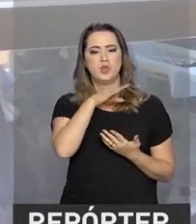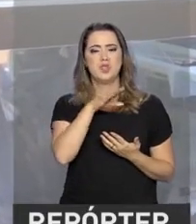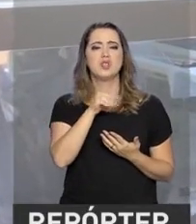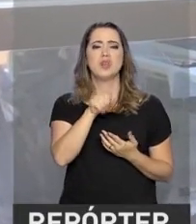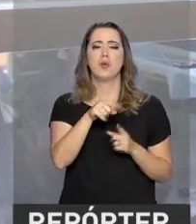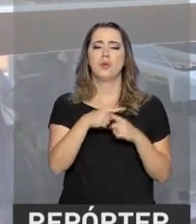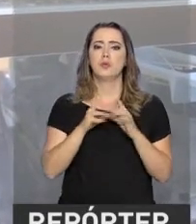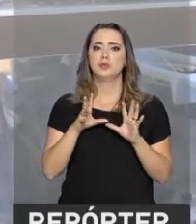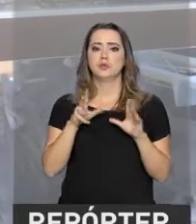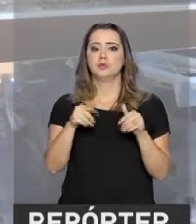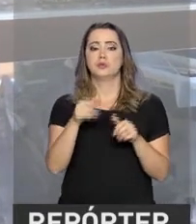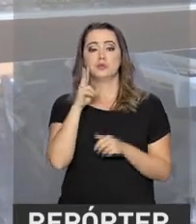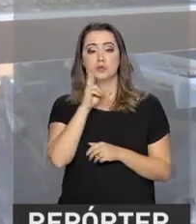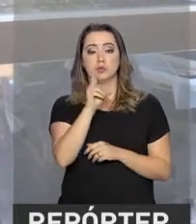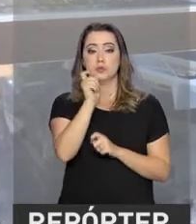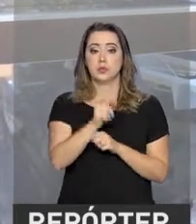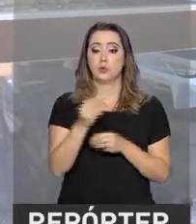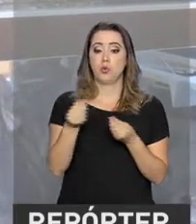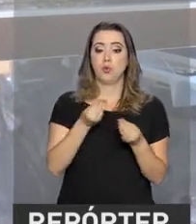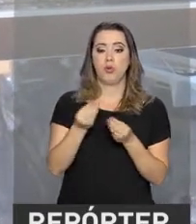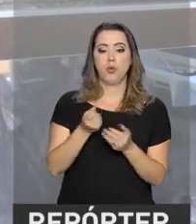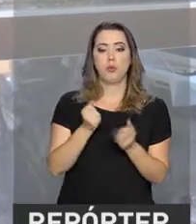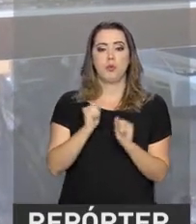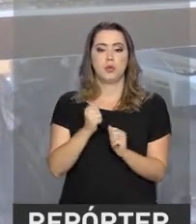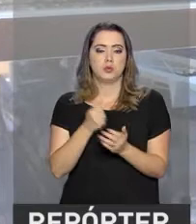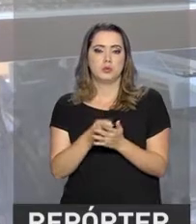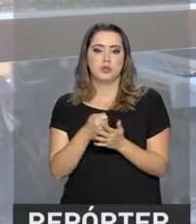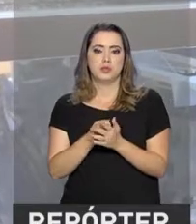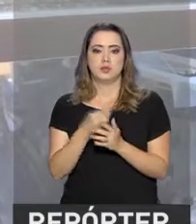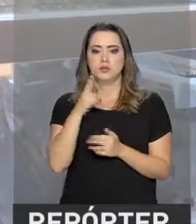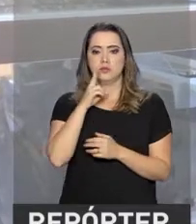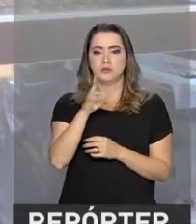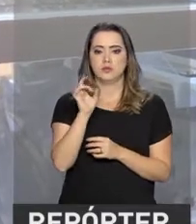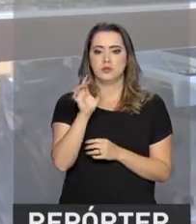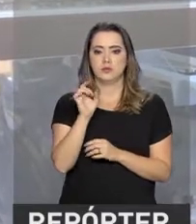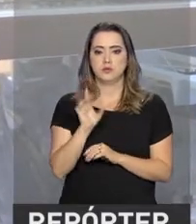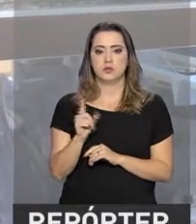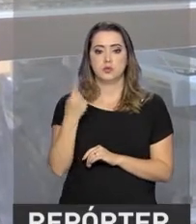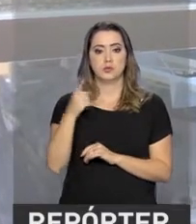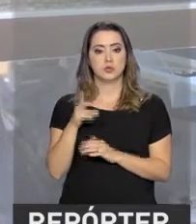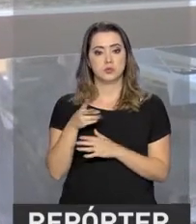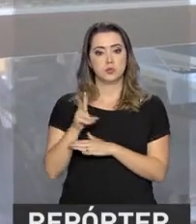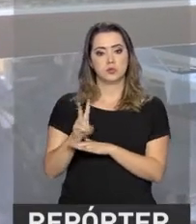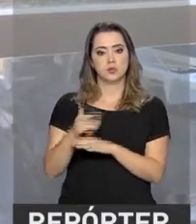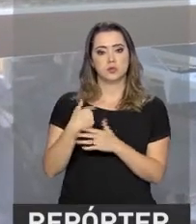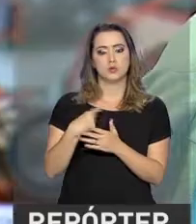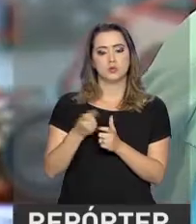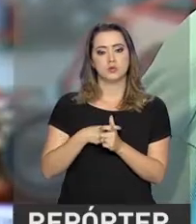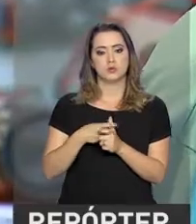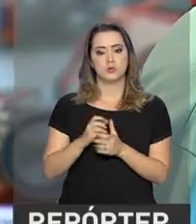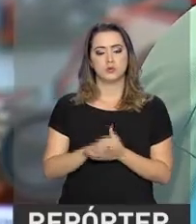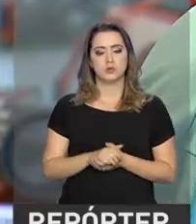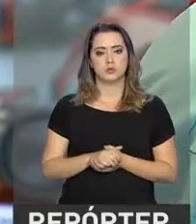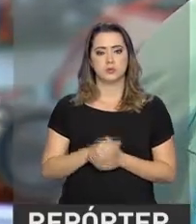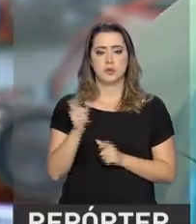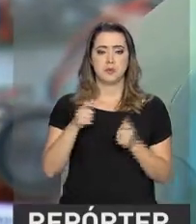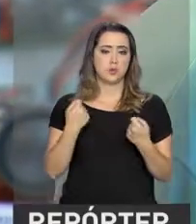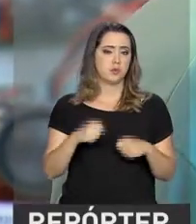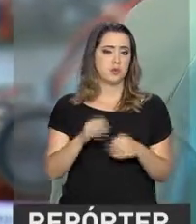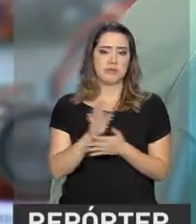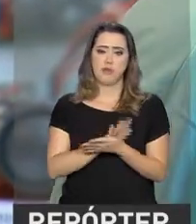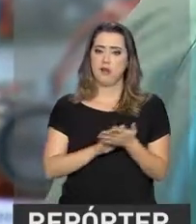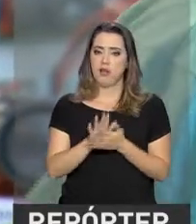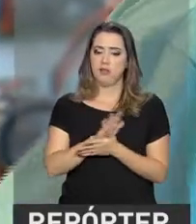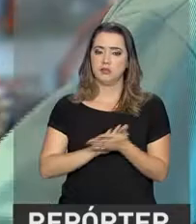visão completa desse consumidor, onde as empresas hoje elas conseguem enxergar apenas o lado da inadimplência. O consumidor não vai precisar